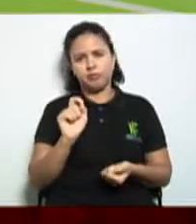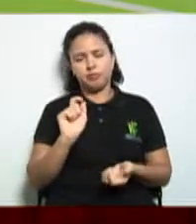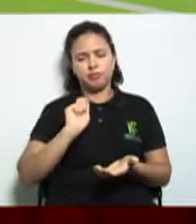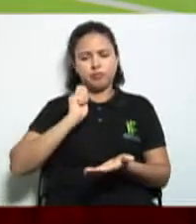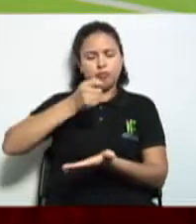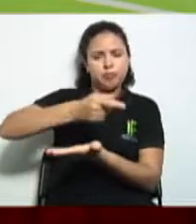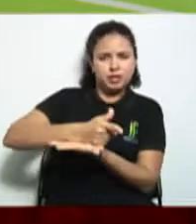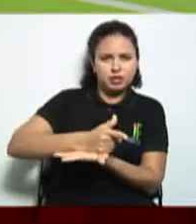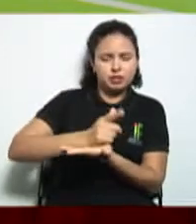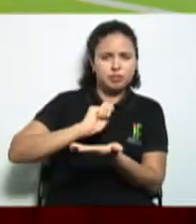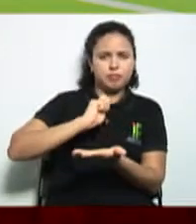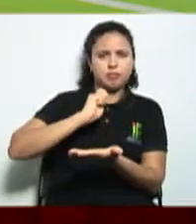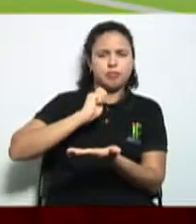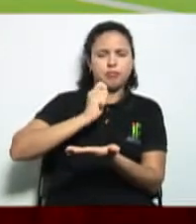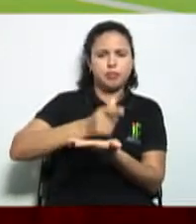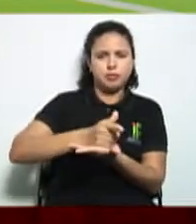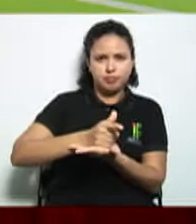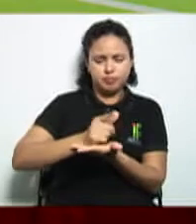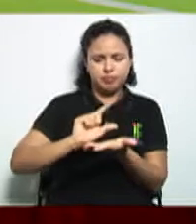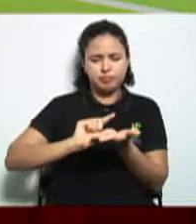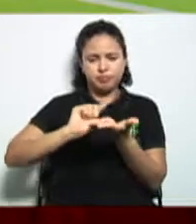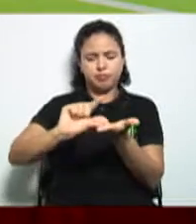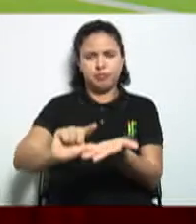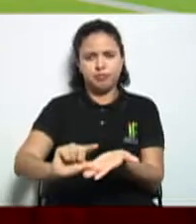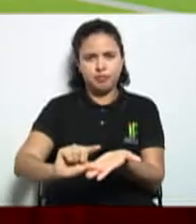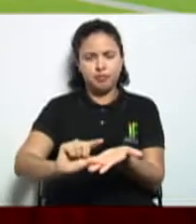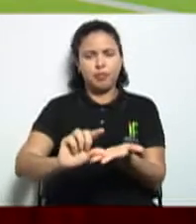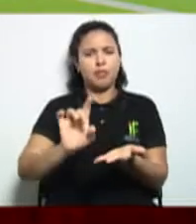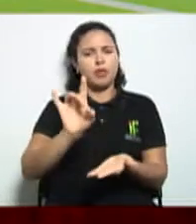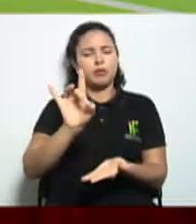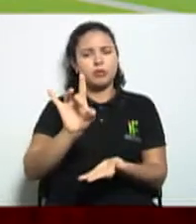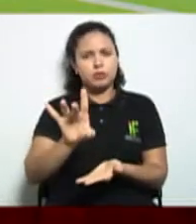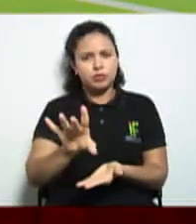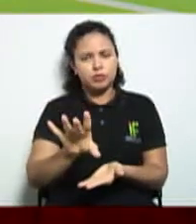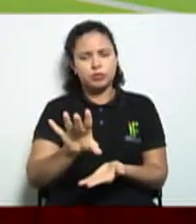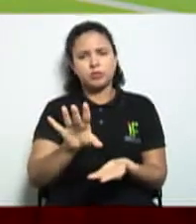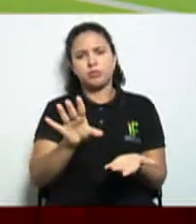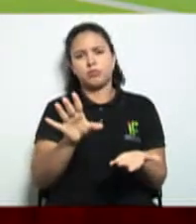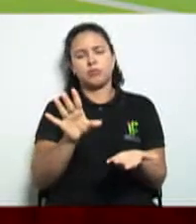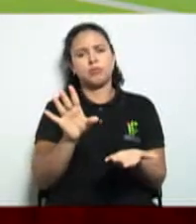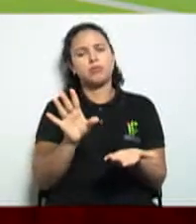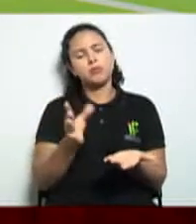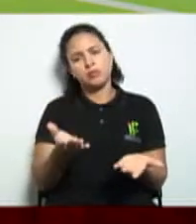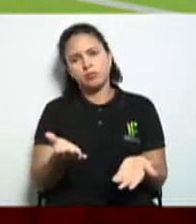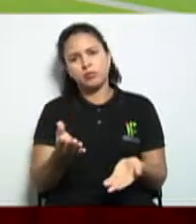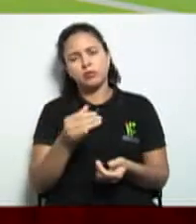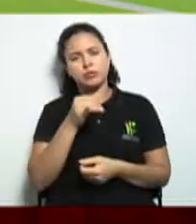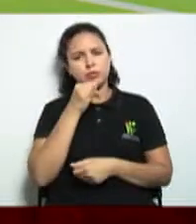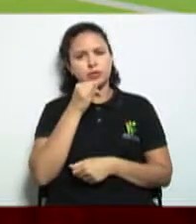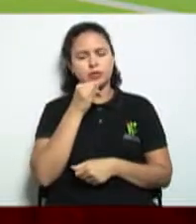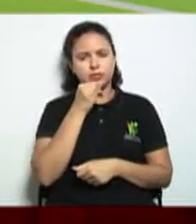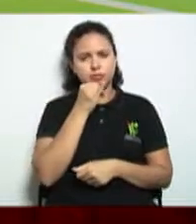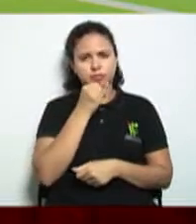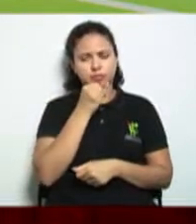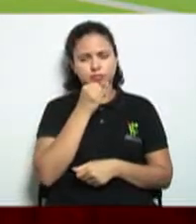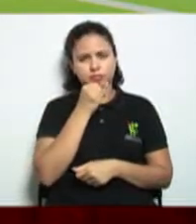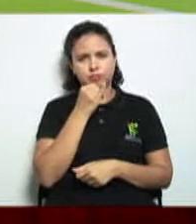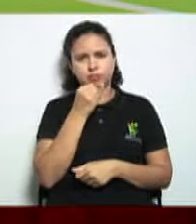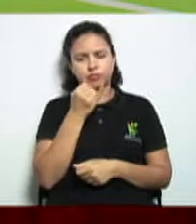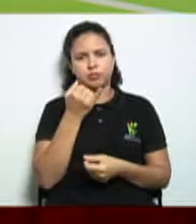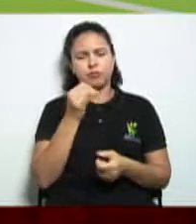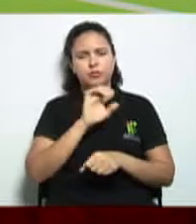Então, você não pode estagiar só porque você está estagiando. E no obrigatório, essa bolsa não